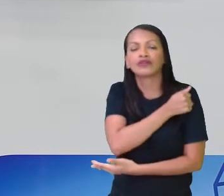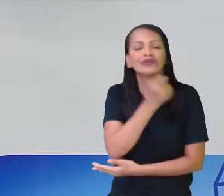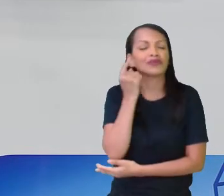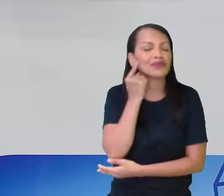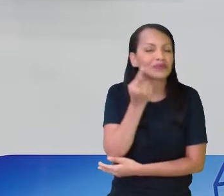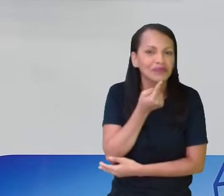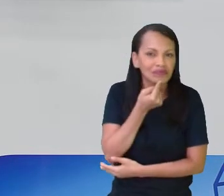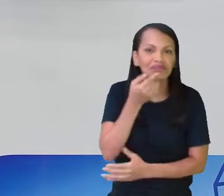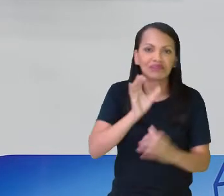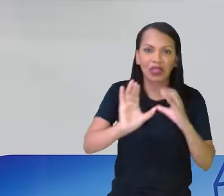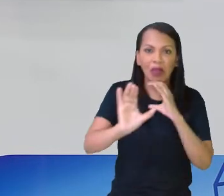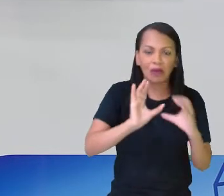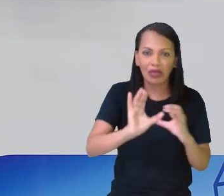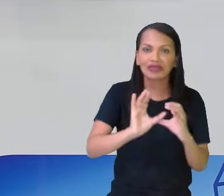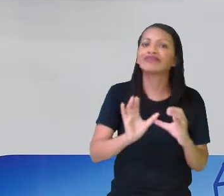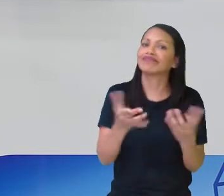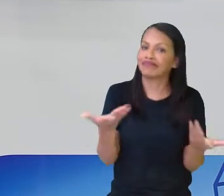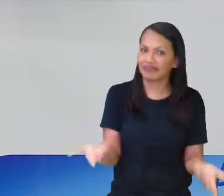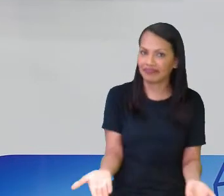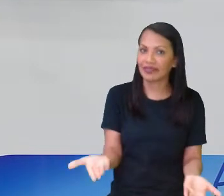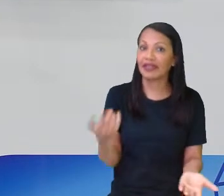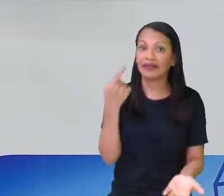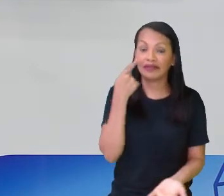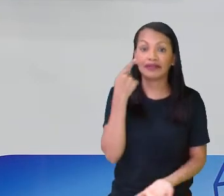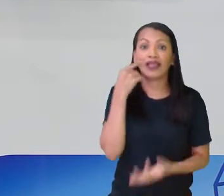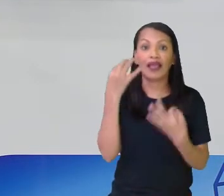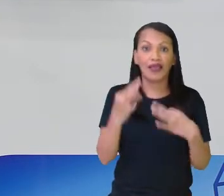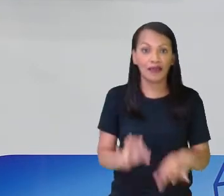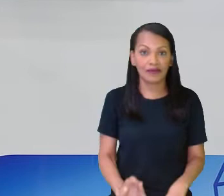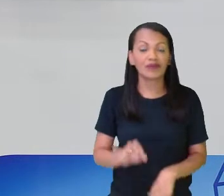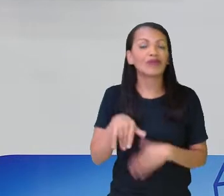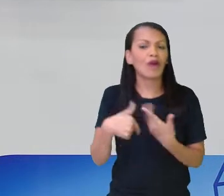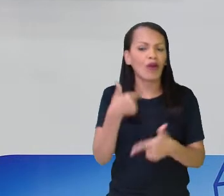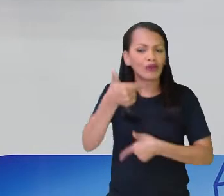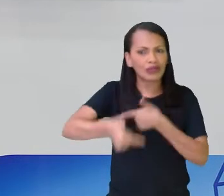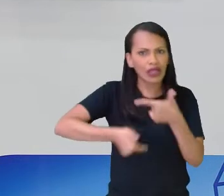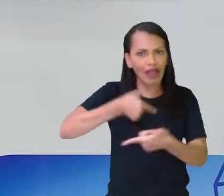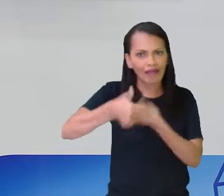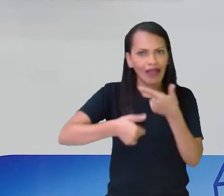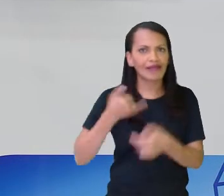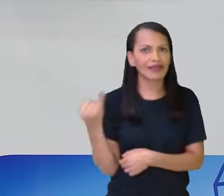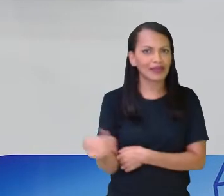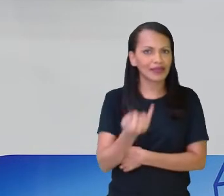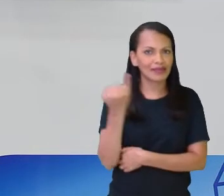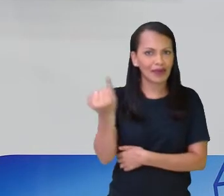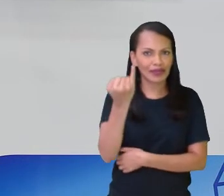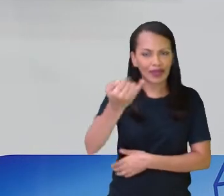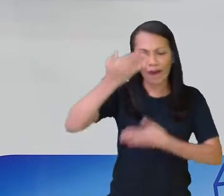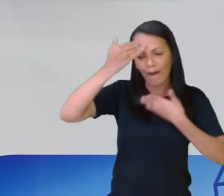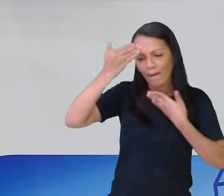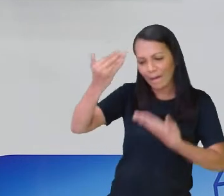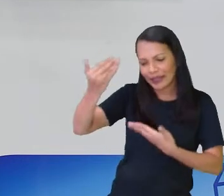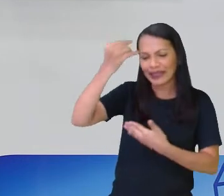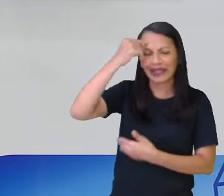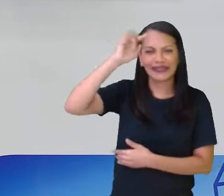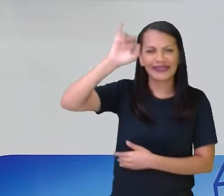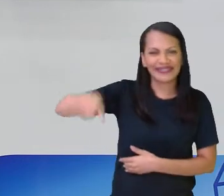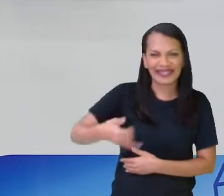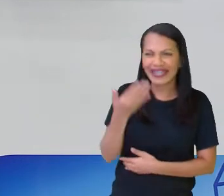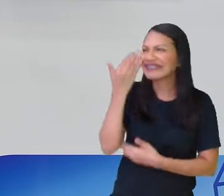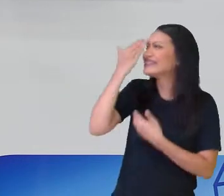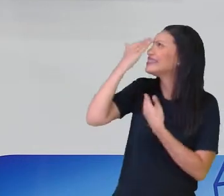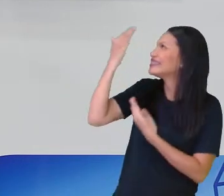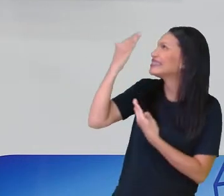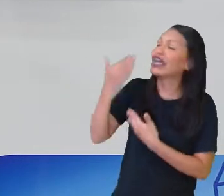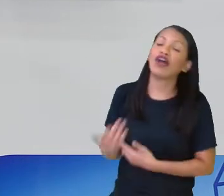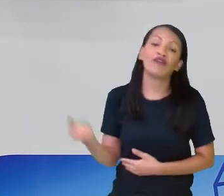chega, não alcançaria tantos estudantes. Então, é um trabalho muito importante, muito obrigada, Jéssica, por estar aqui com a